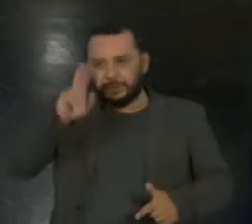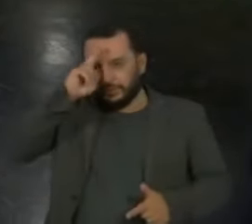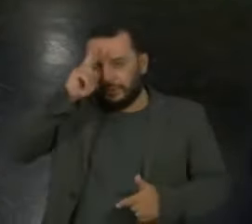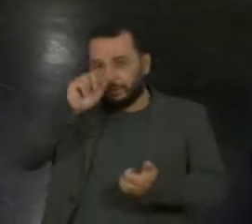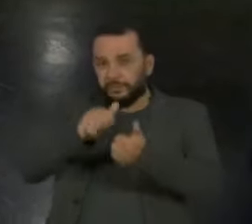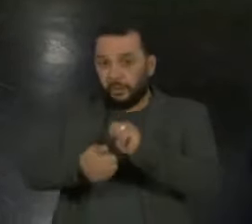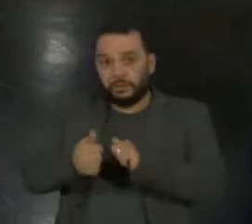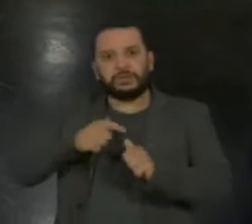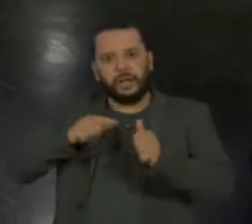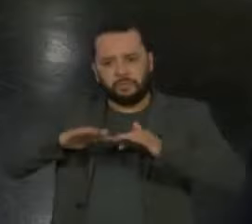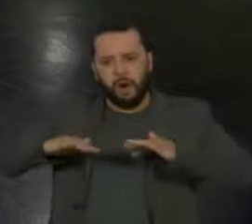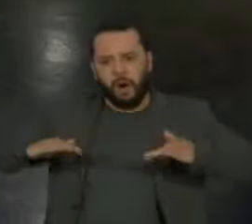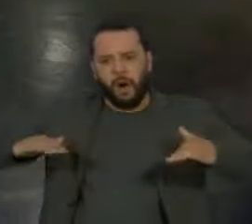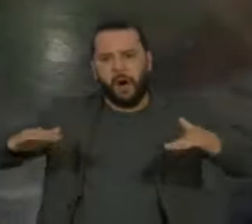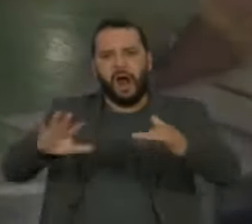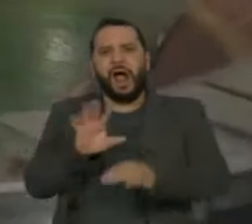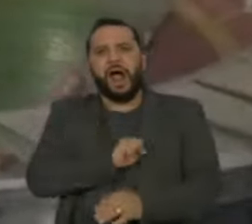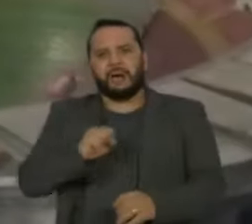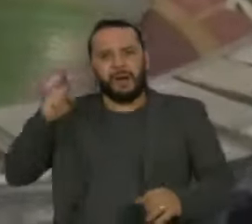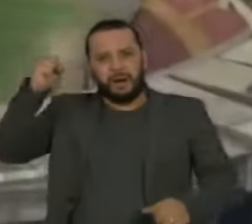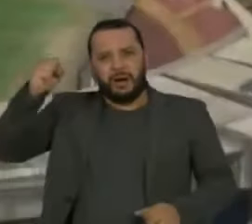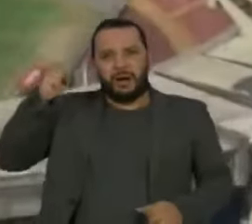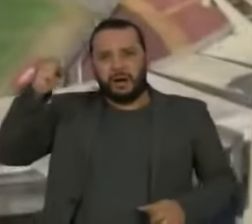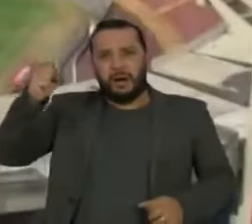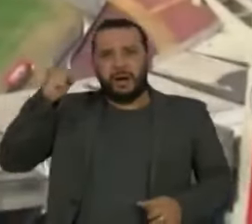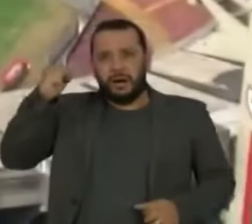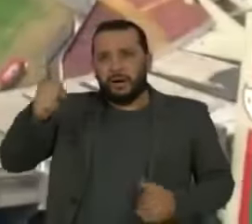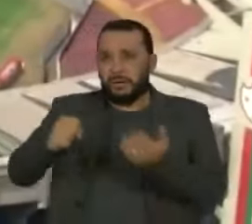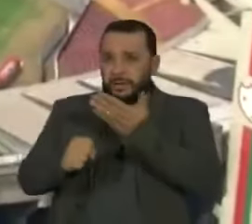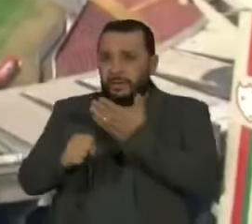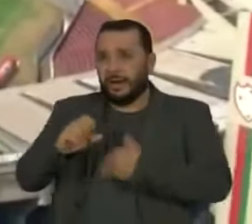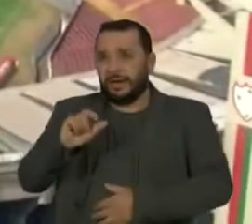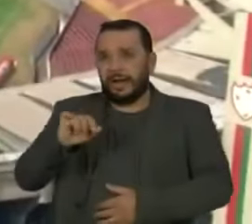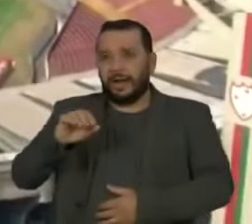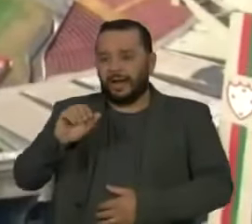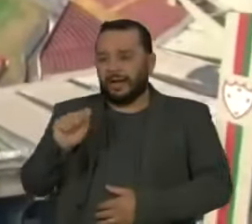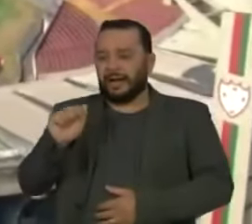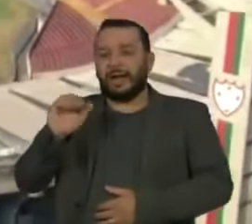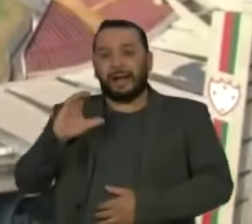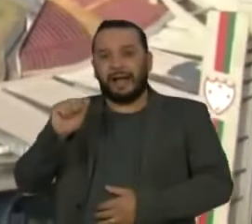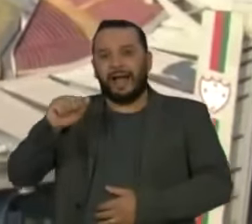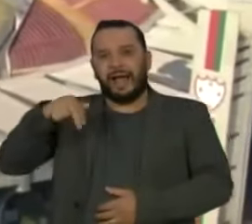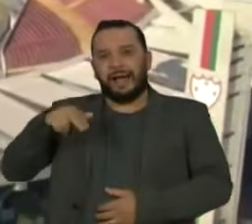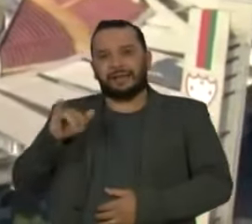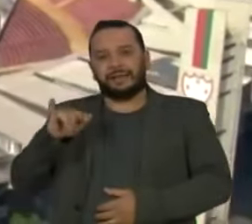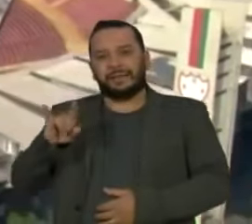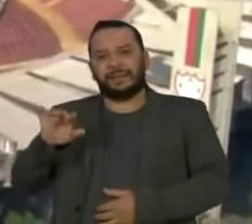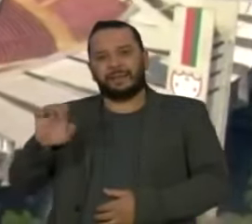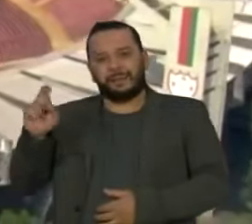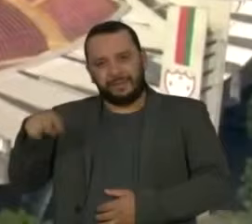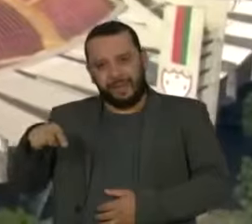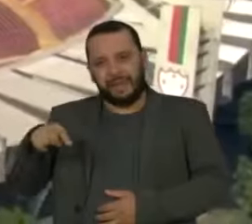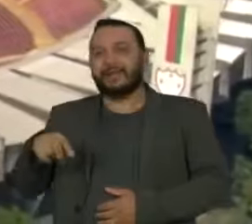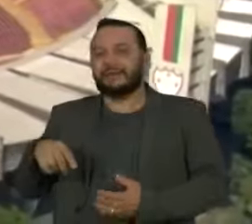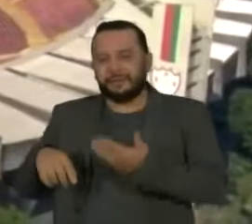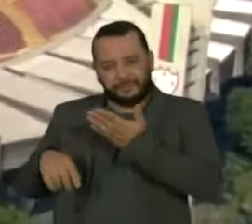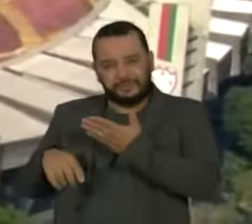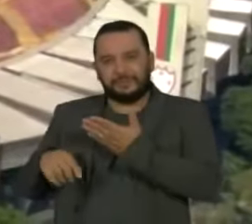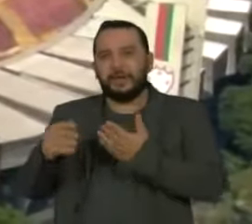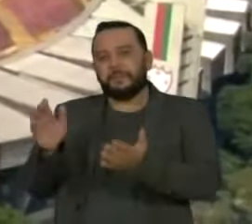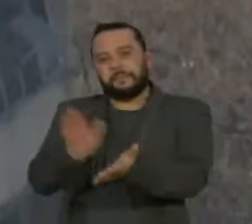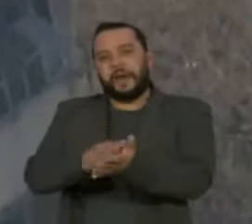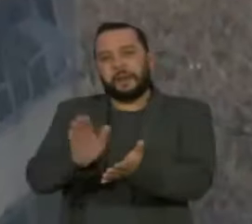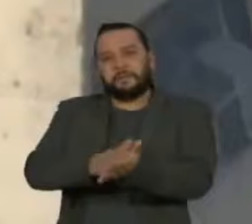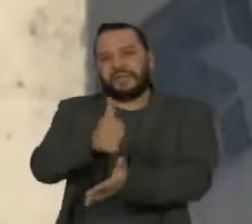uma torcida apaixonada que tem o estádio do Canindé como casa. Parabéns pelo centenário, Lusa.